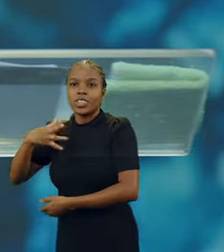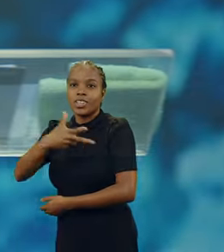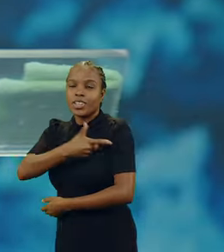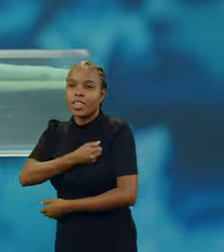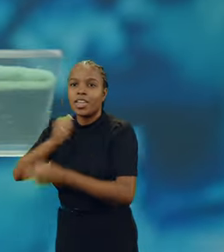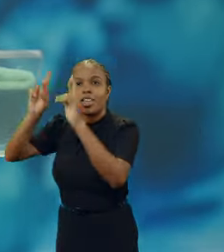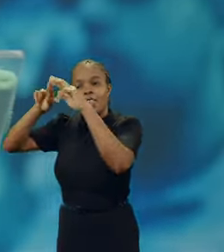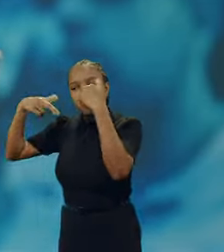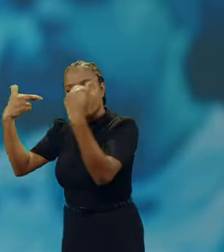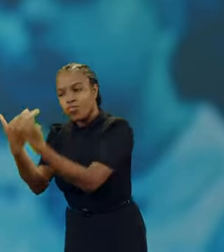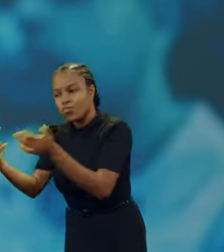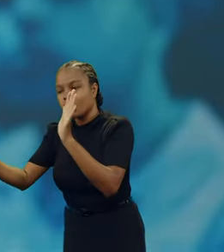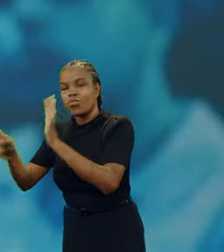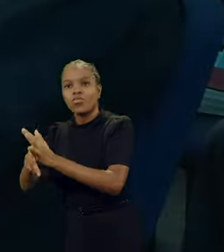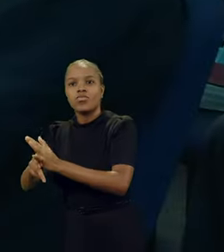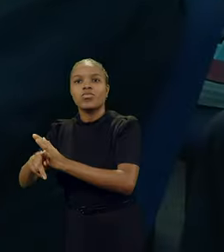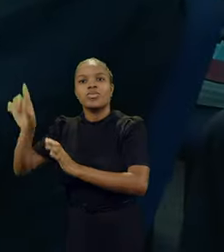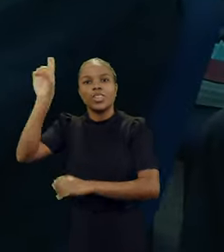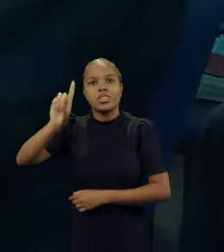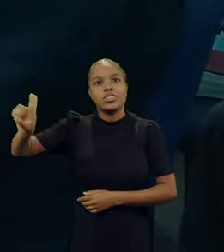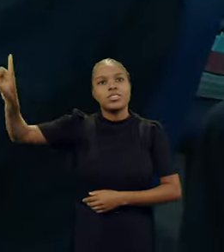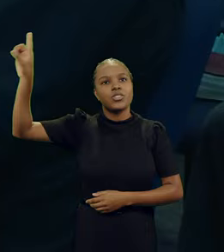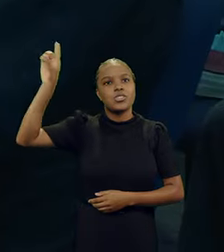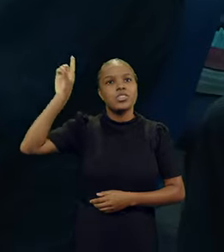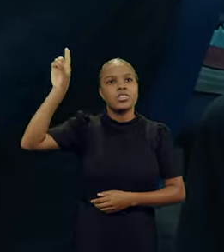Salvador Jesus Cristo, nosso Rei.